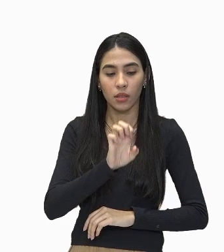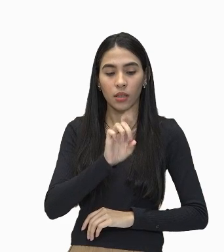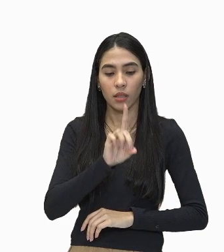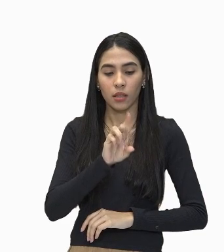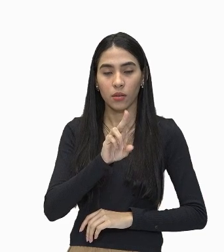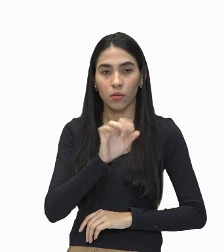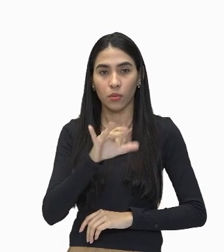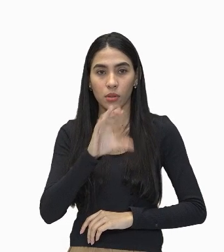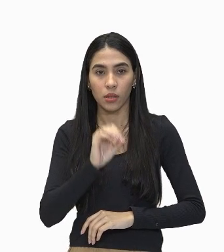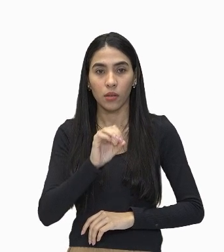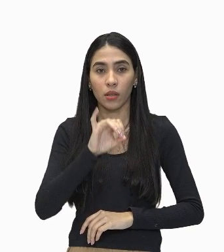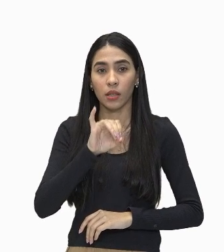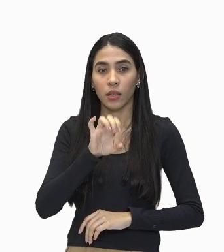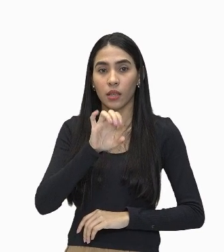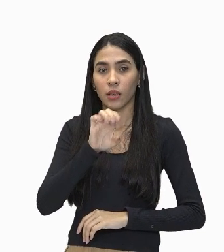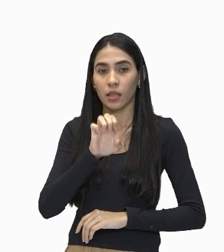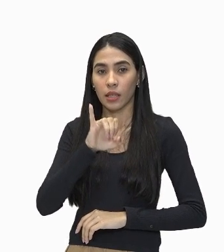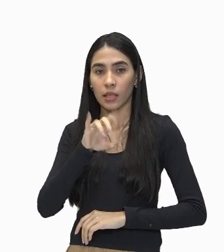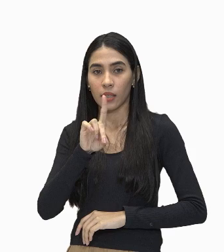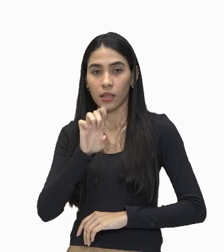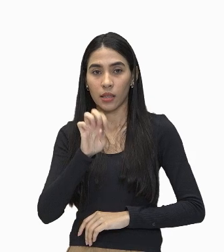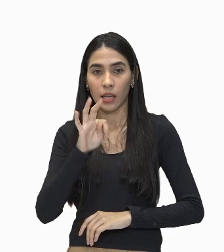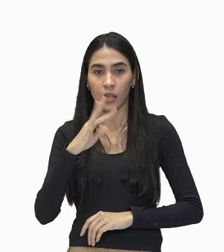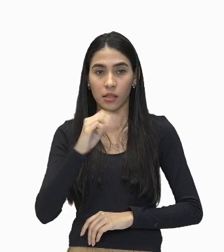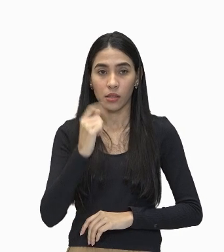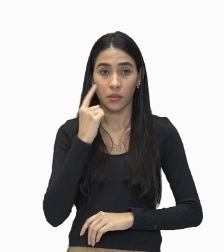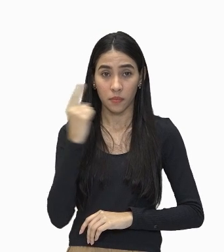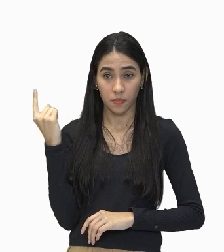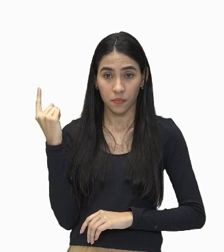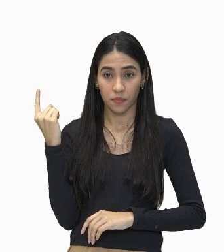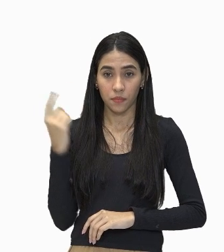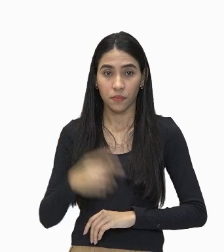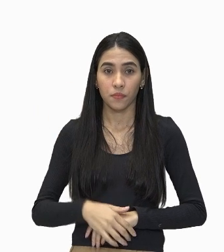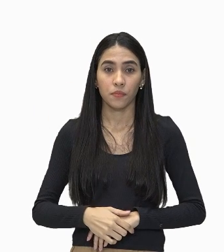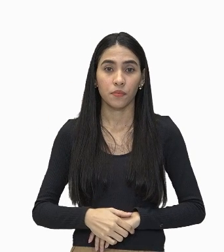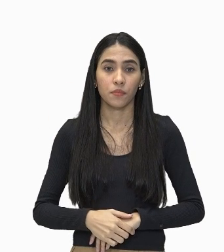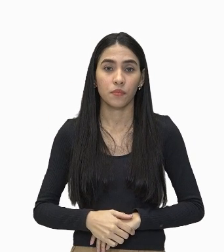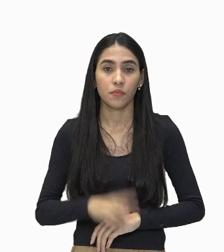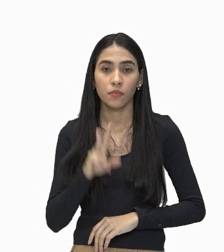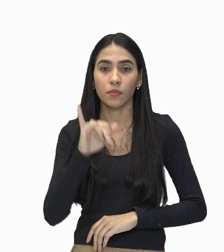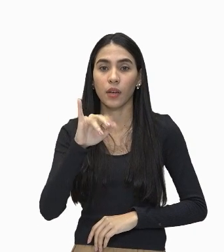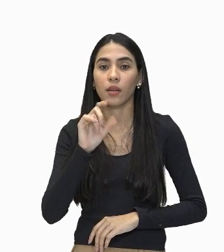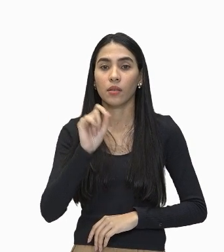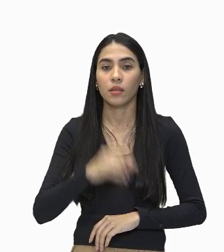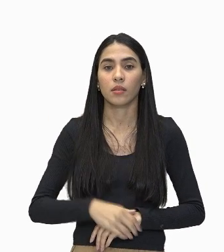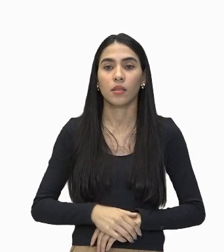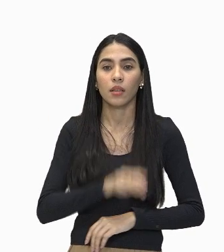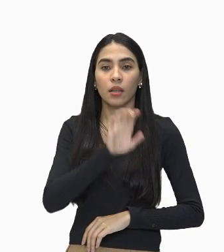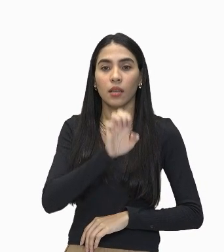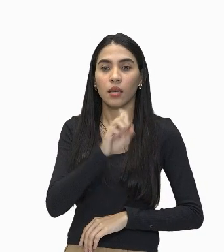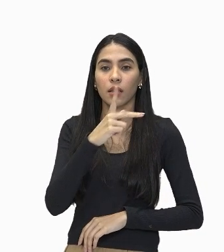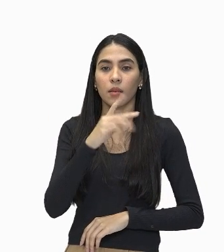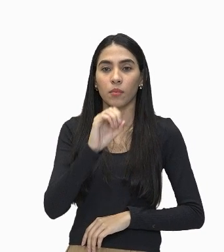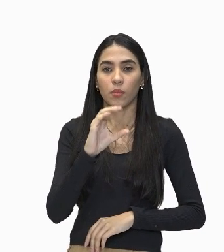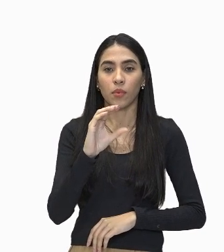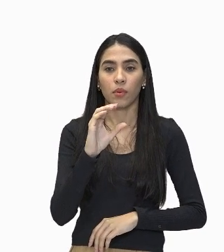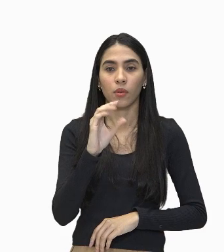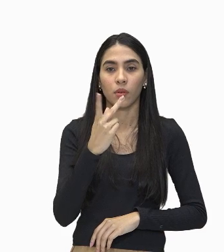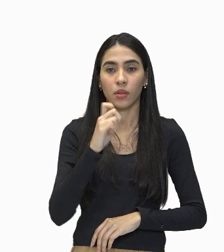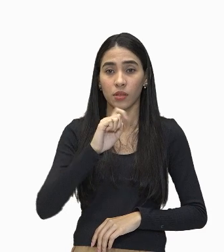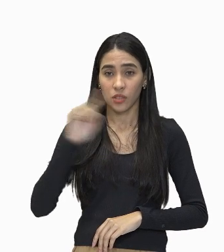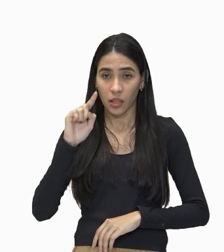eidética. Aqui a redução eidética, então, ela vai pegar a epoqué, que é